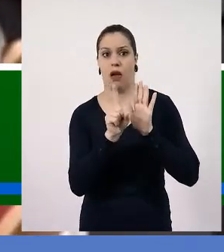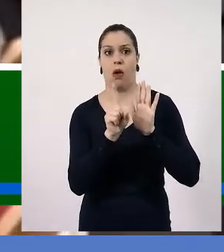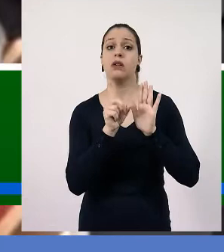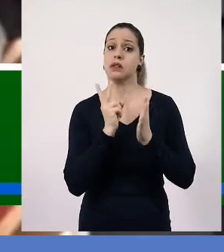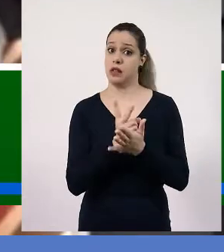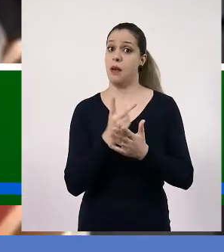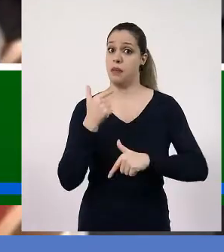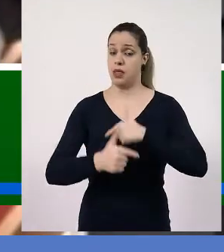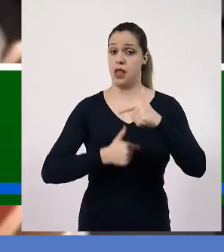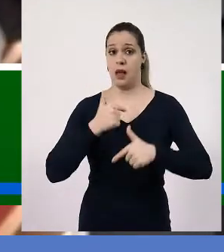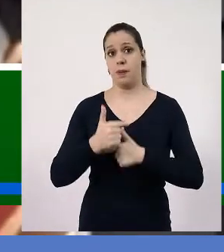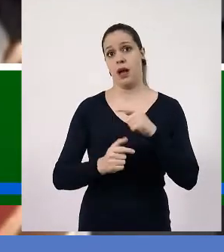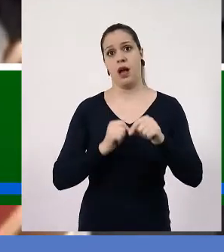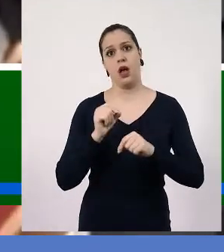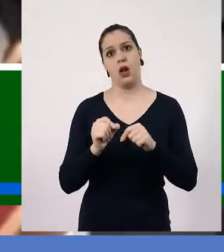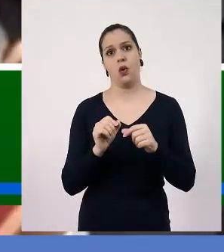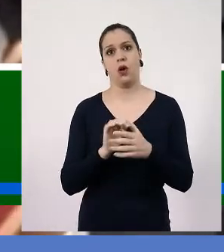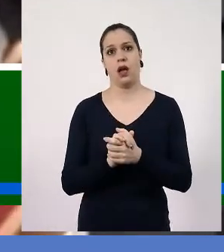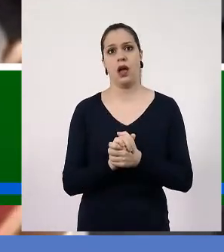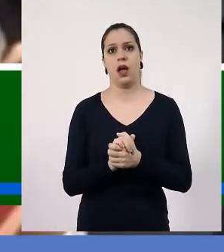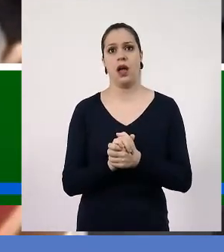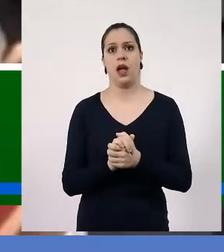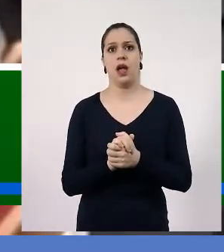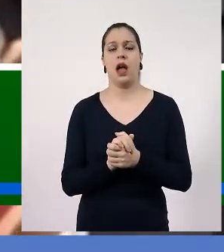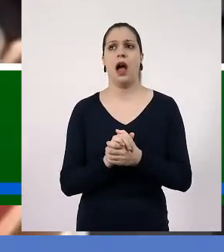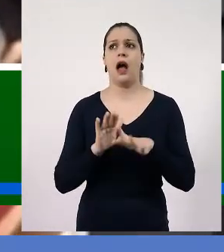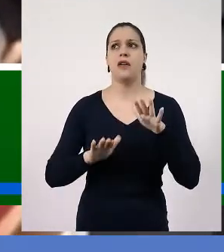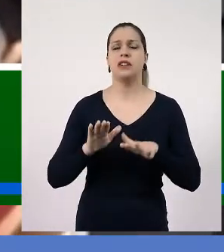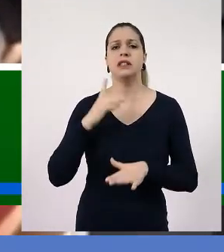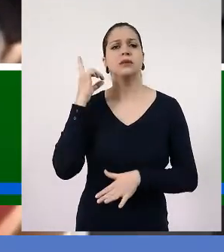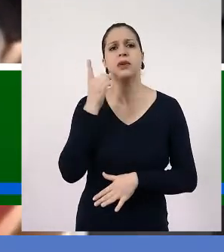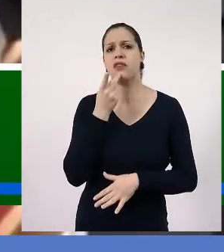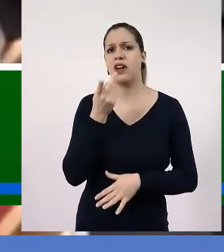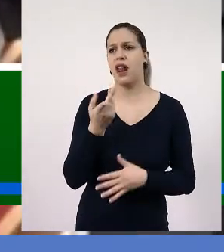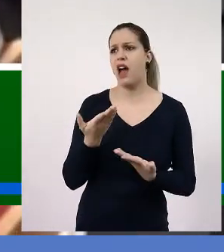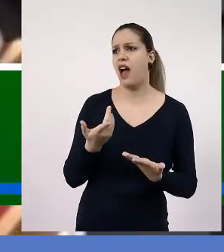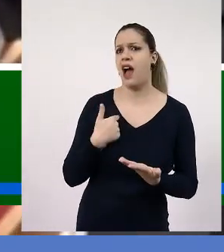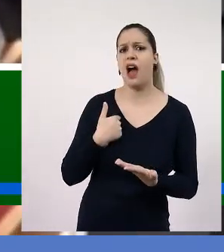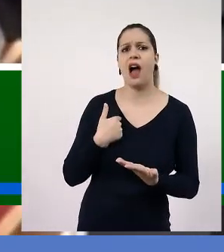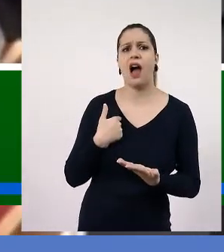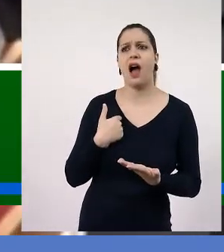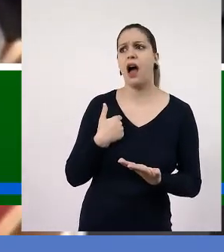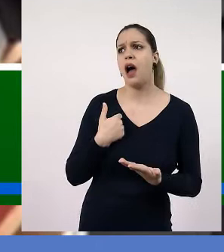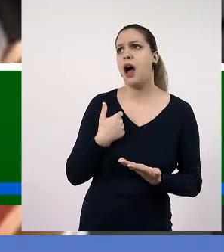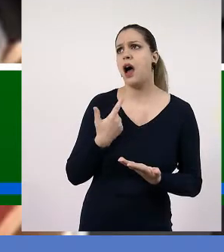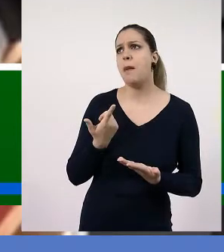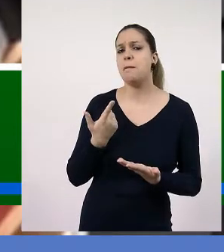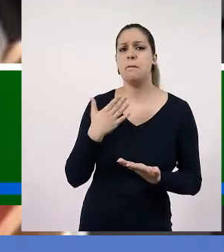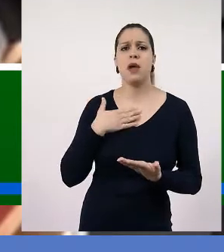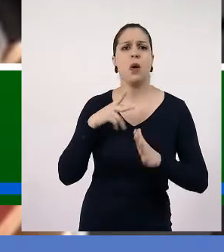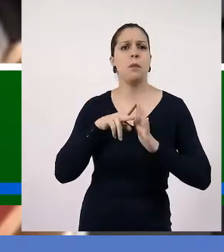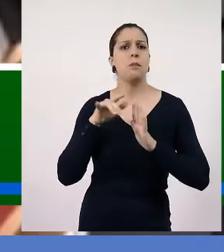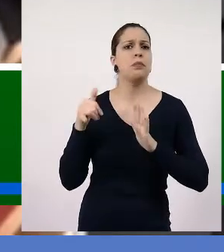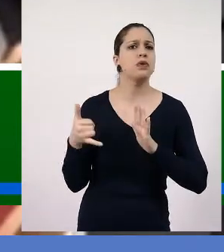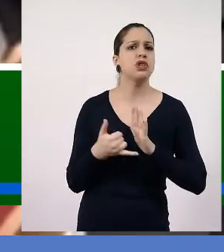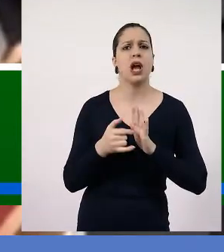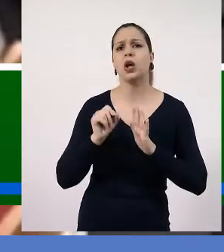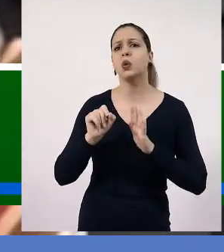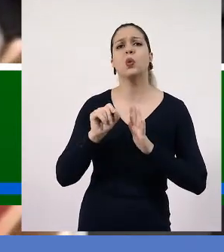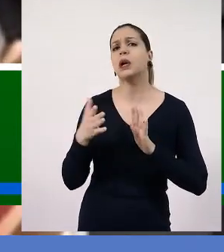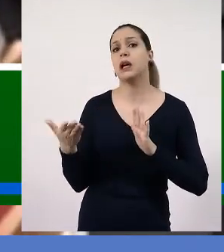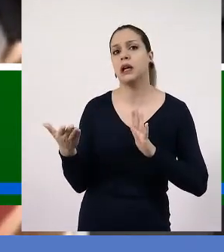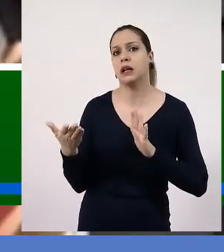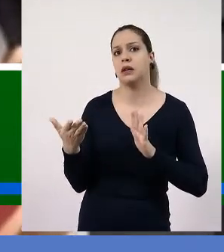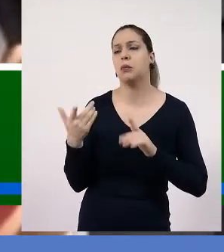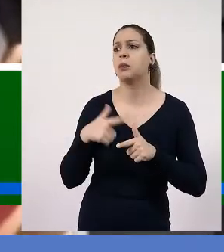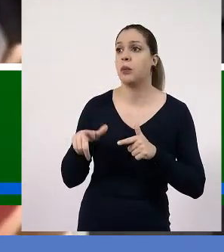que nenhum um parlamentar se sentisse prejudicado, dizendo, olha, estão tolindo meu projeto, estão vetando a comissão,